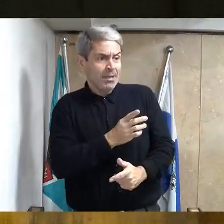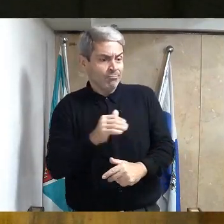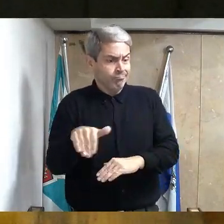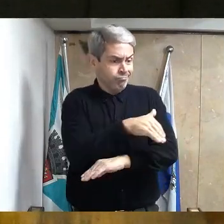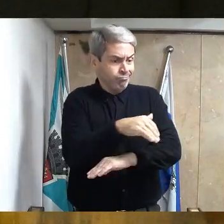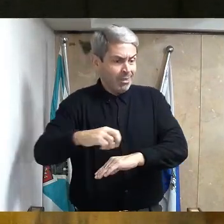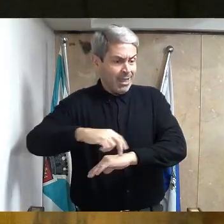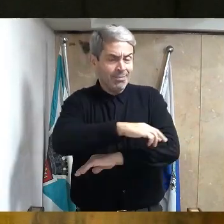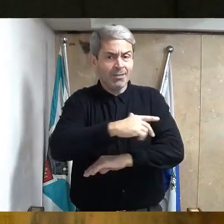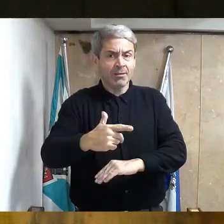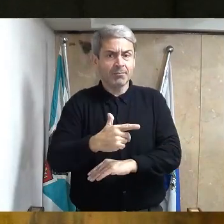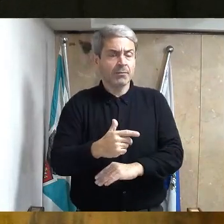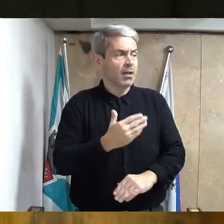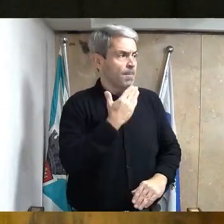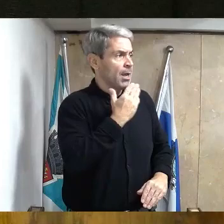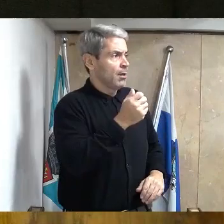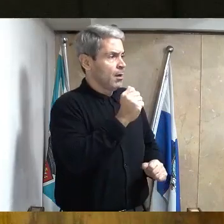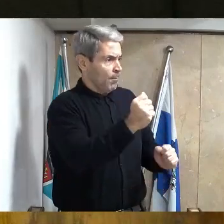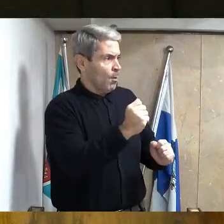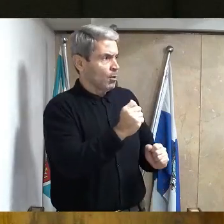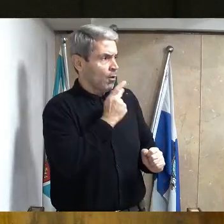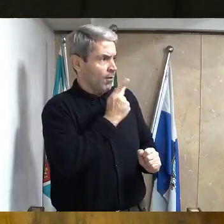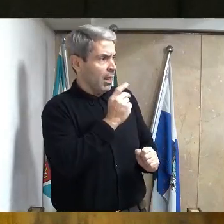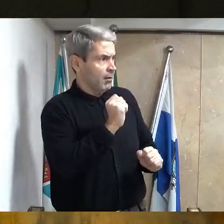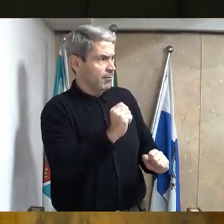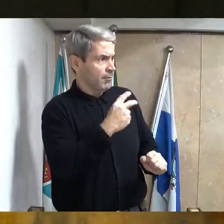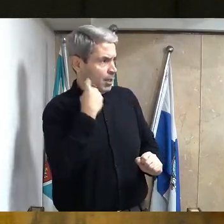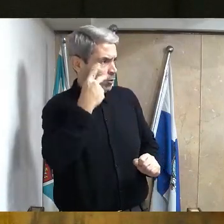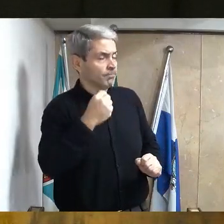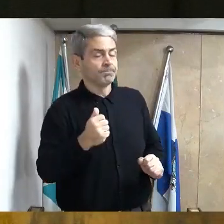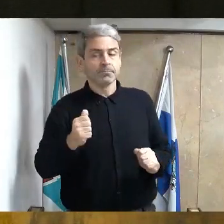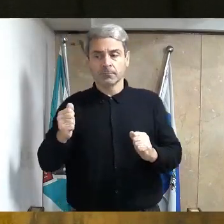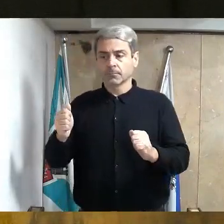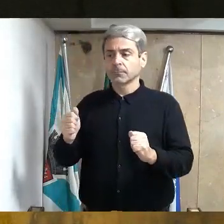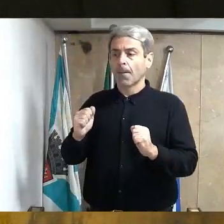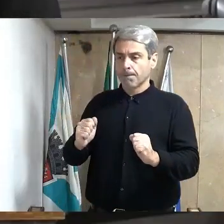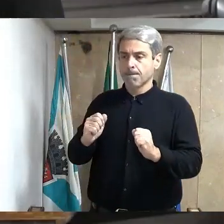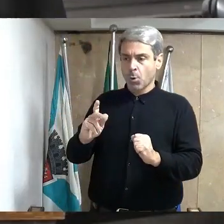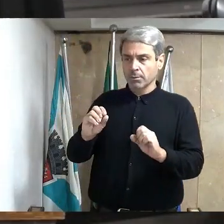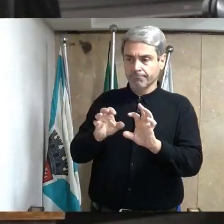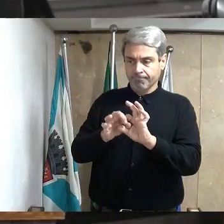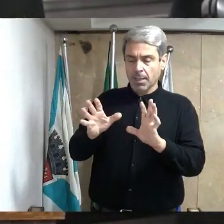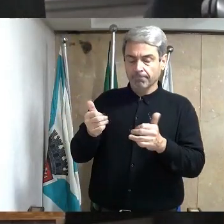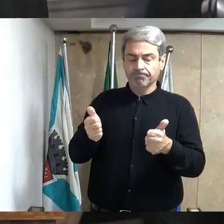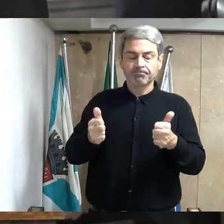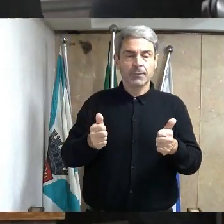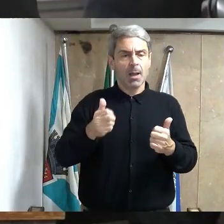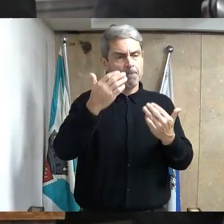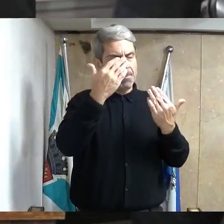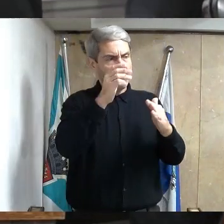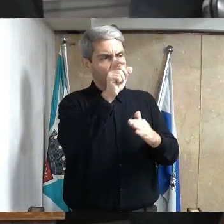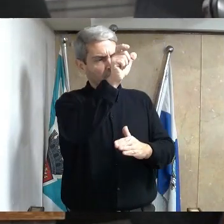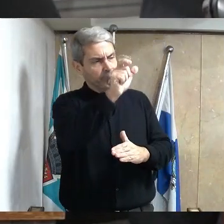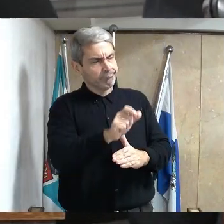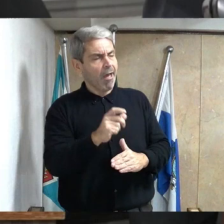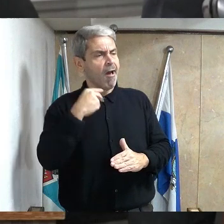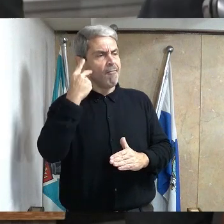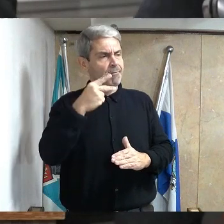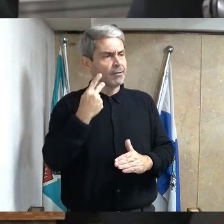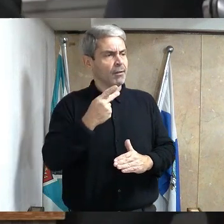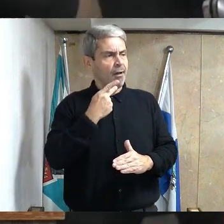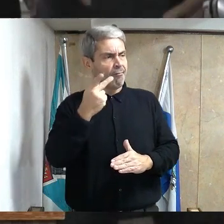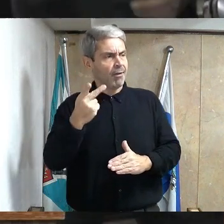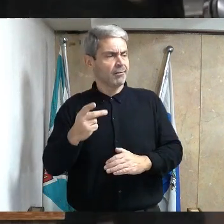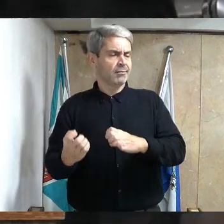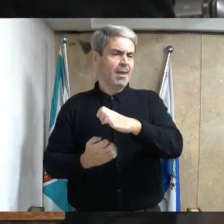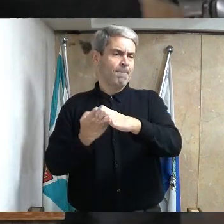mais a dizer. A parte, vereador. A parte. Parabenizar a Vossa Excelência, porque falar dessa empresa